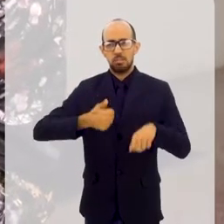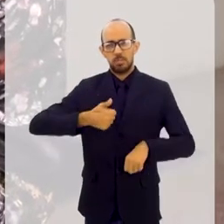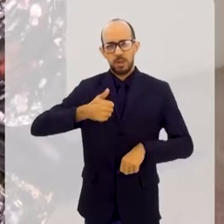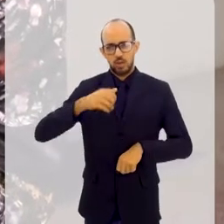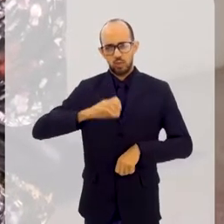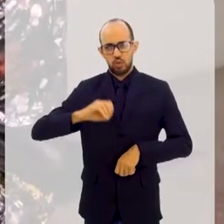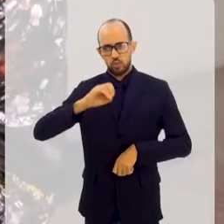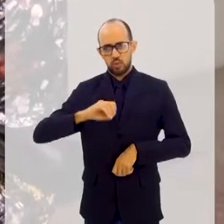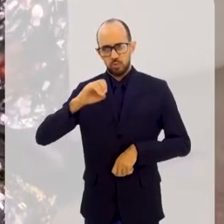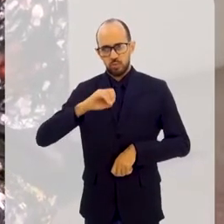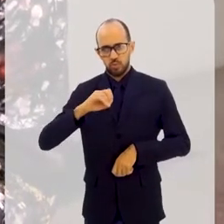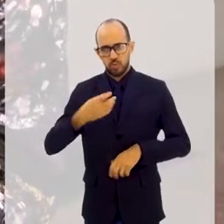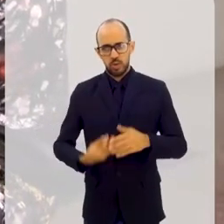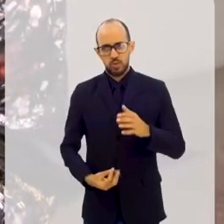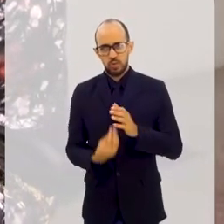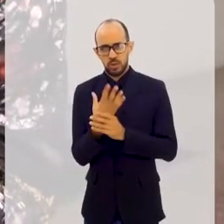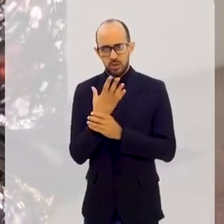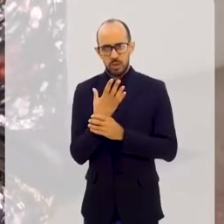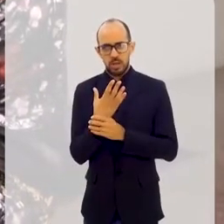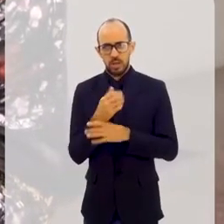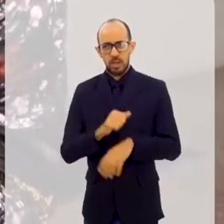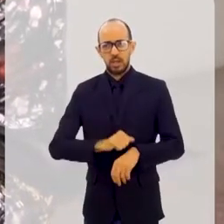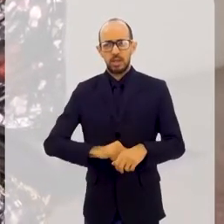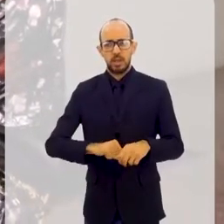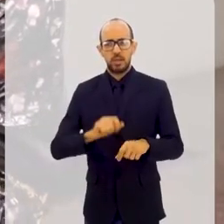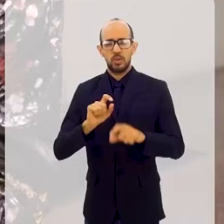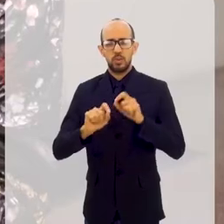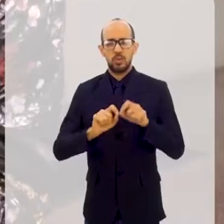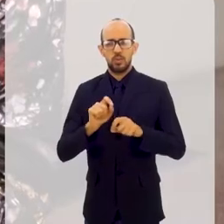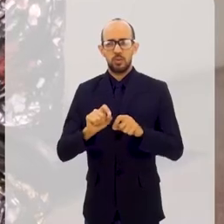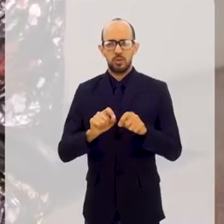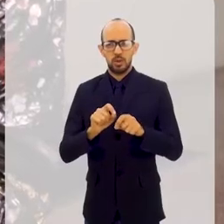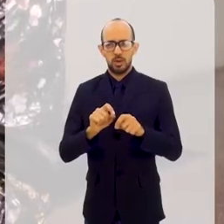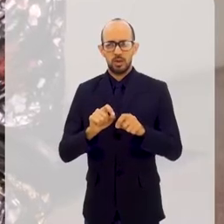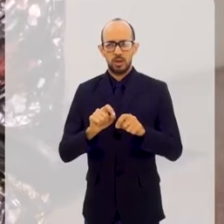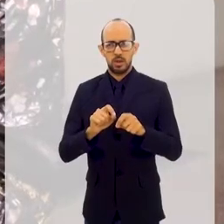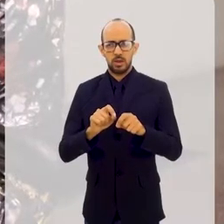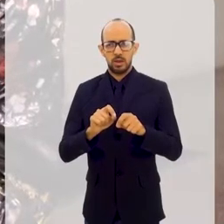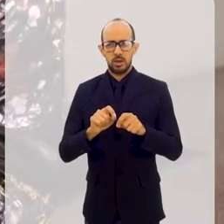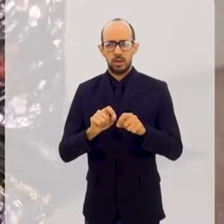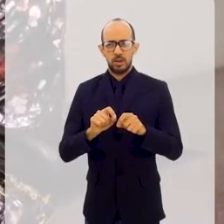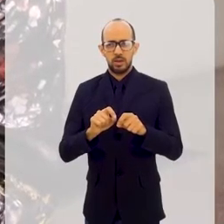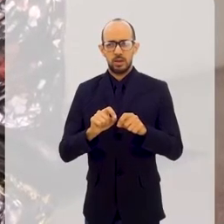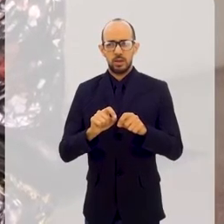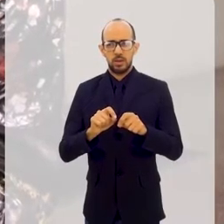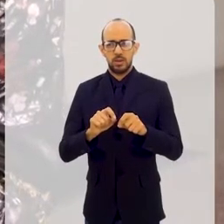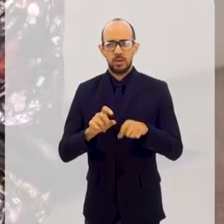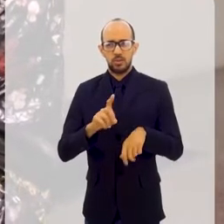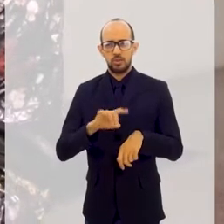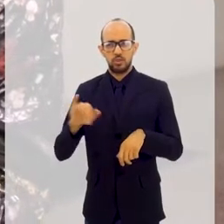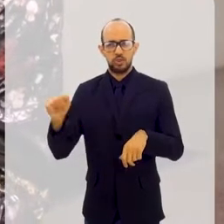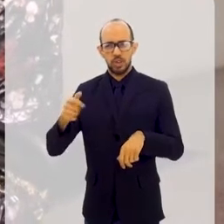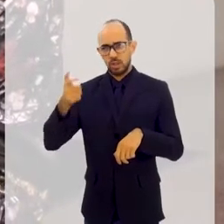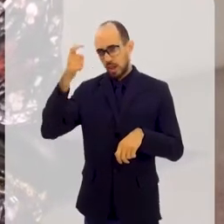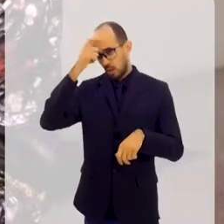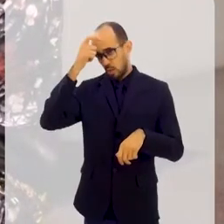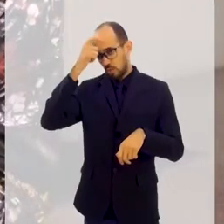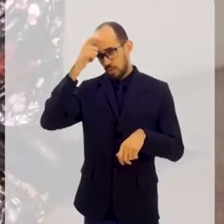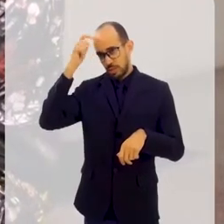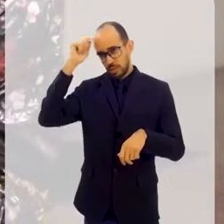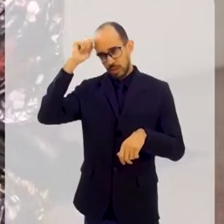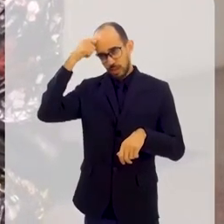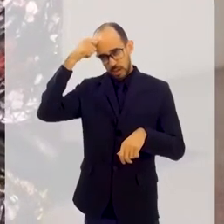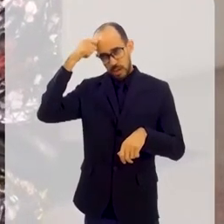primeiro de outubro e eu criei esta testa primeiro segundo ano no terceiro ano eu descobri o dia da consciência negra